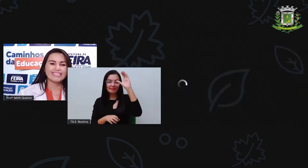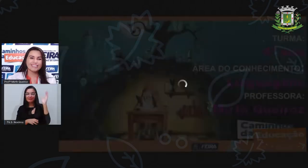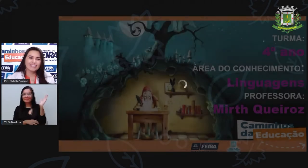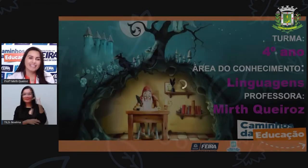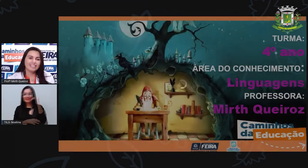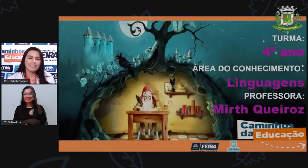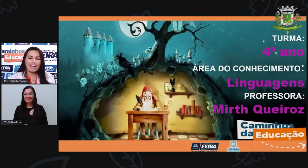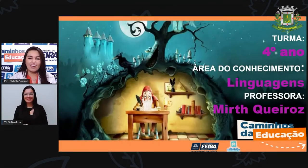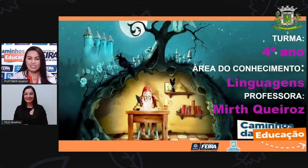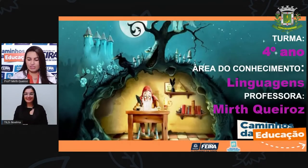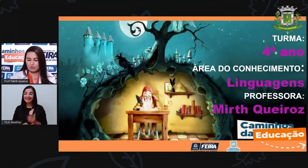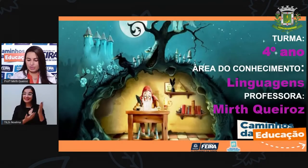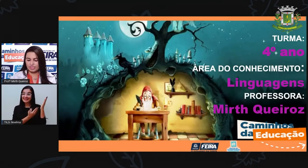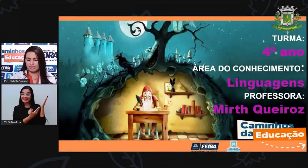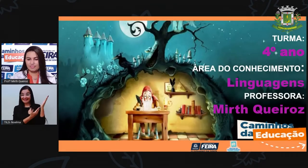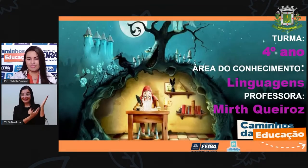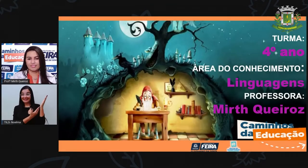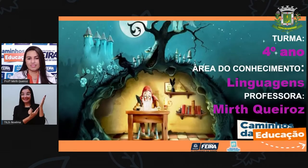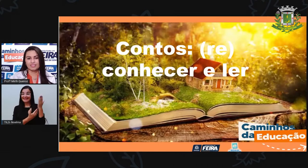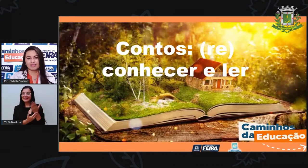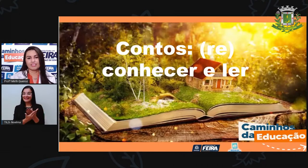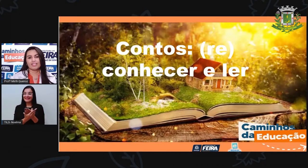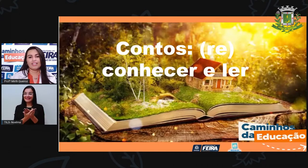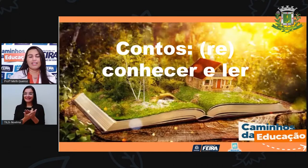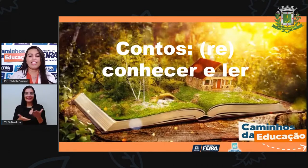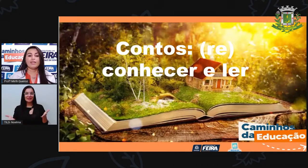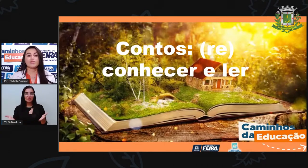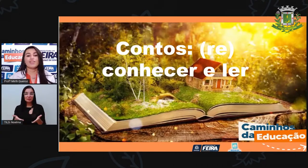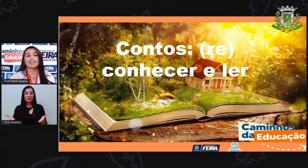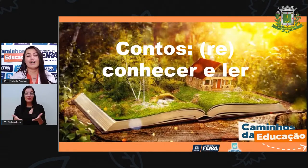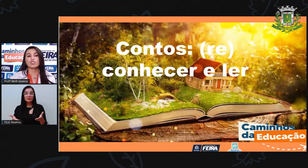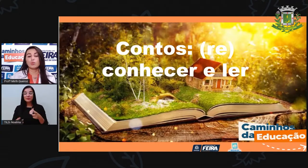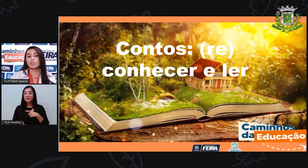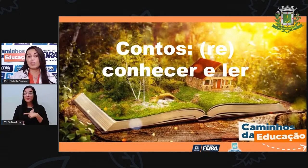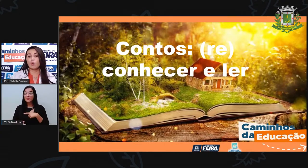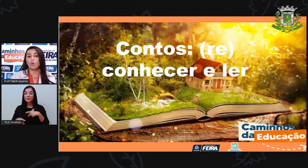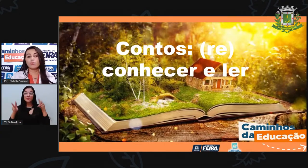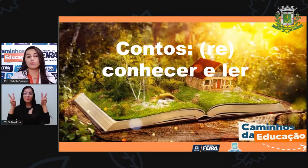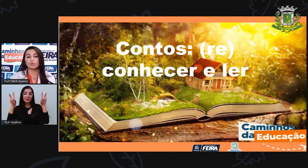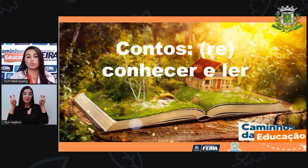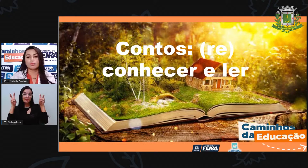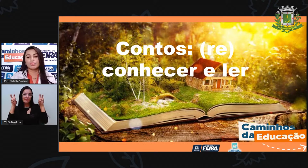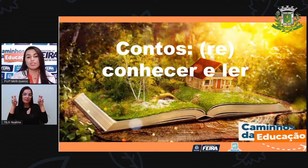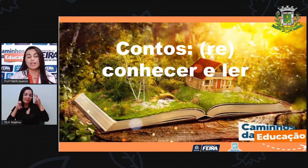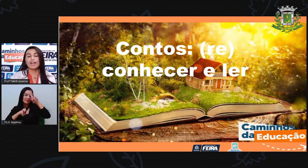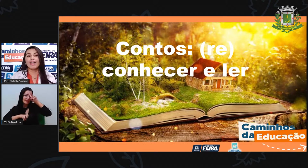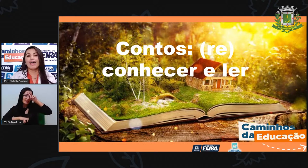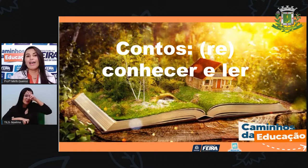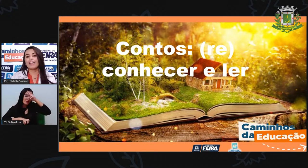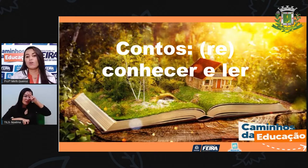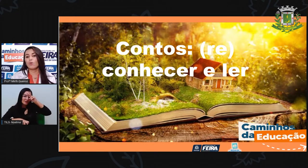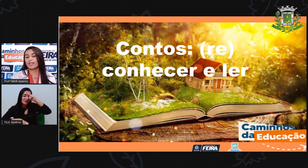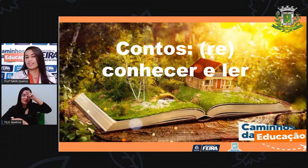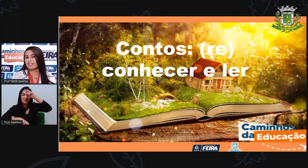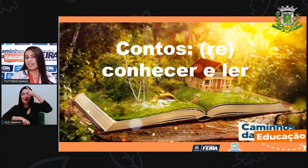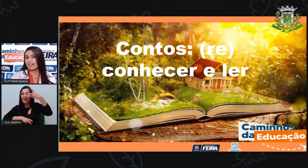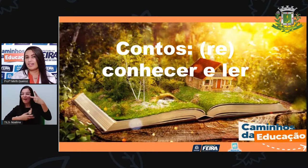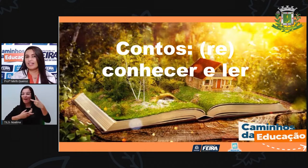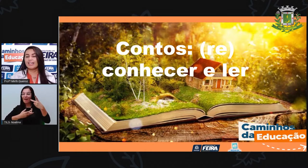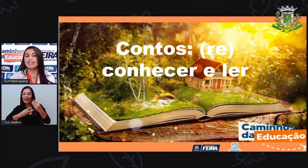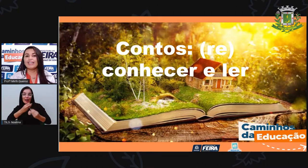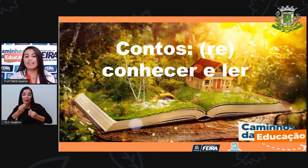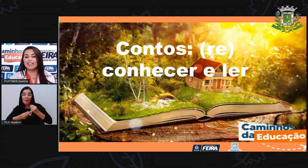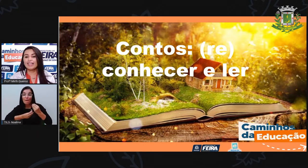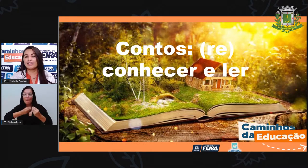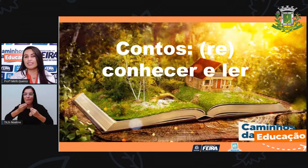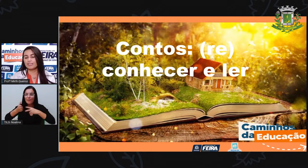aula? Na aula de hoje, iremos falar sobre contos, reconhecer